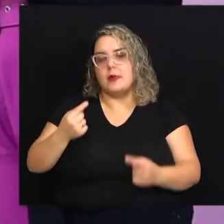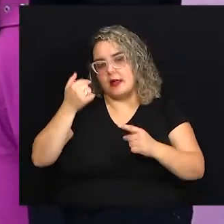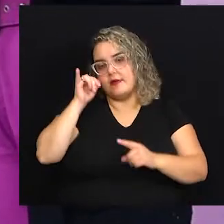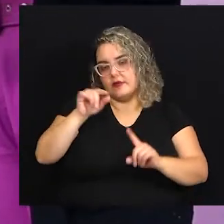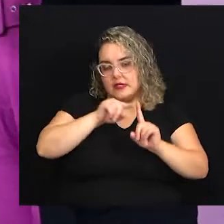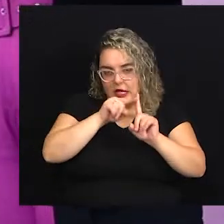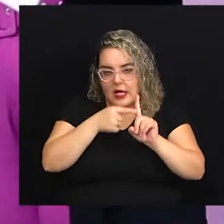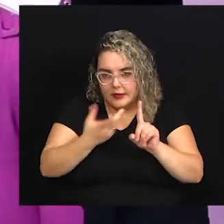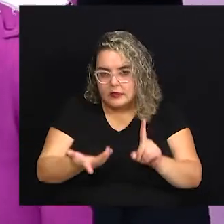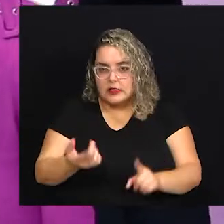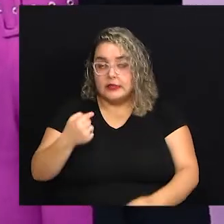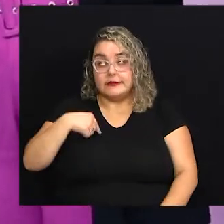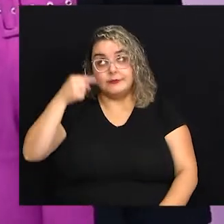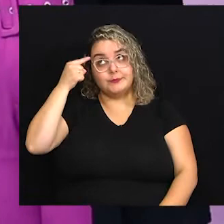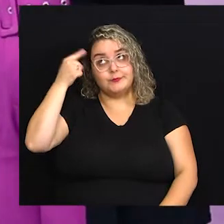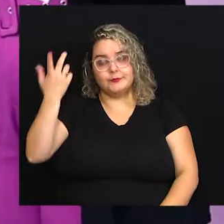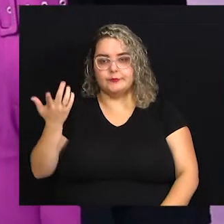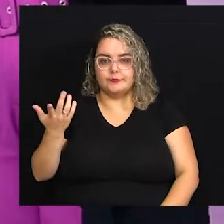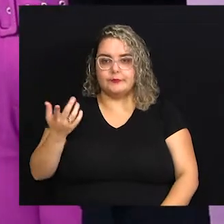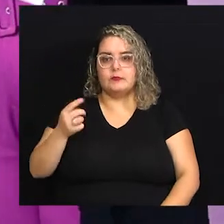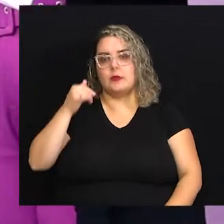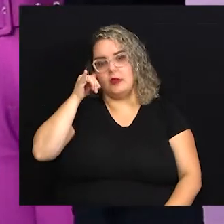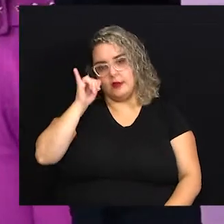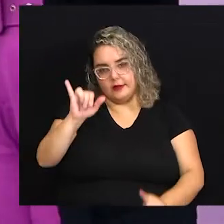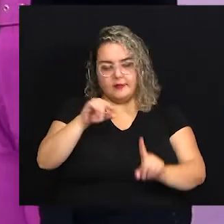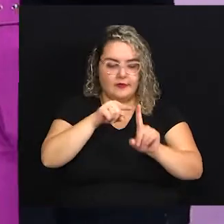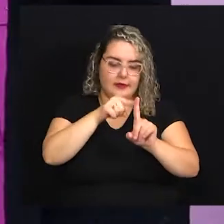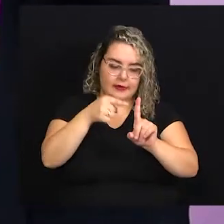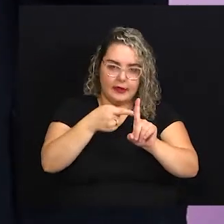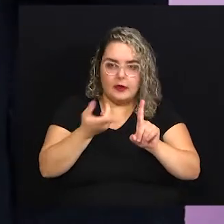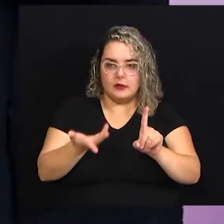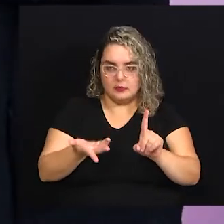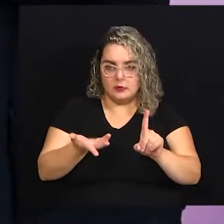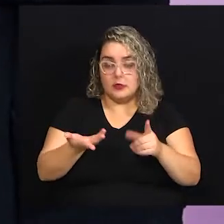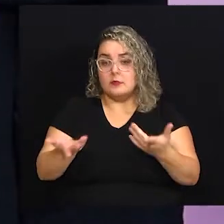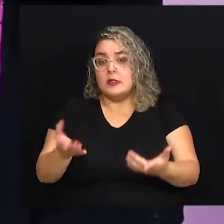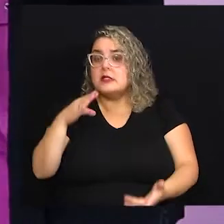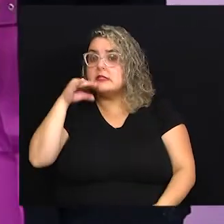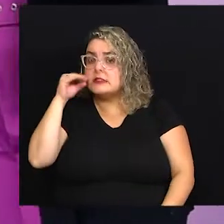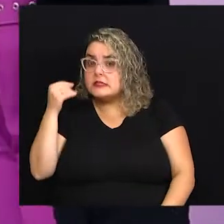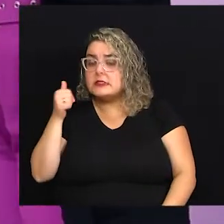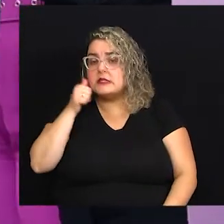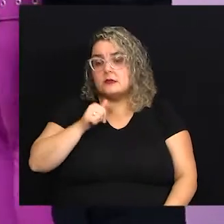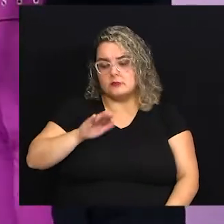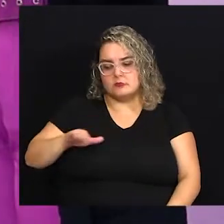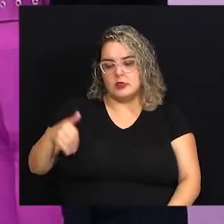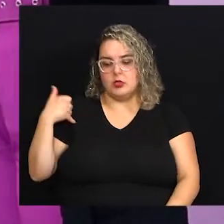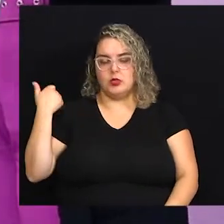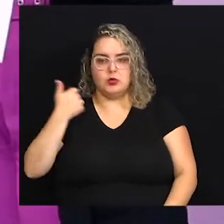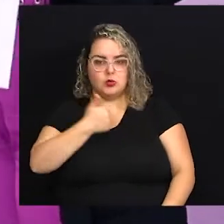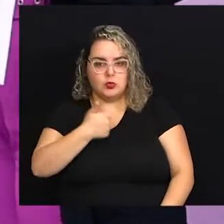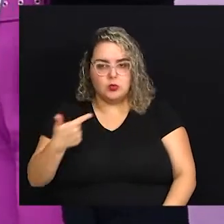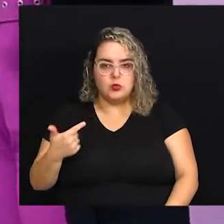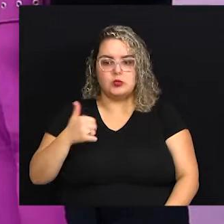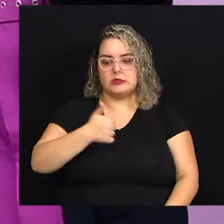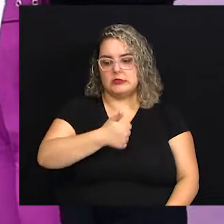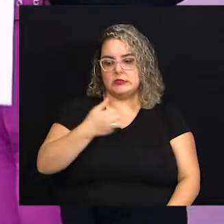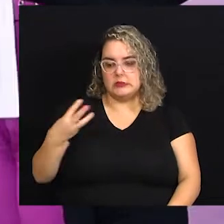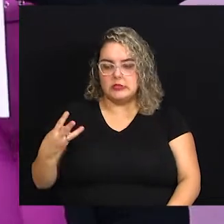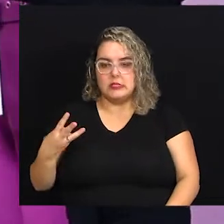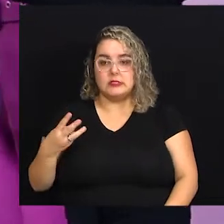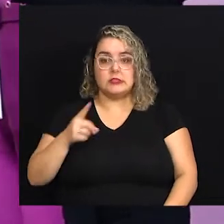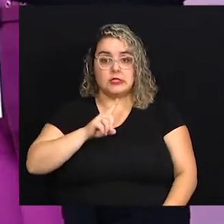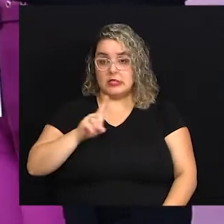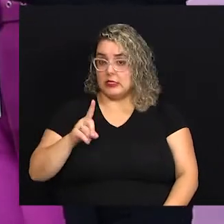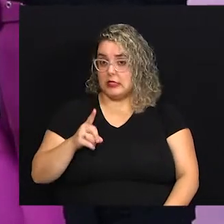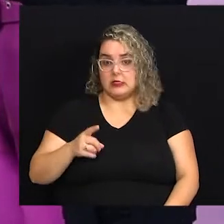contraceptivo, né, a gente tem, né, na cabeça, logo vem evitar a gravidez. No adolescente, na menina aí de 12, 13